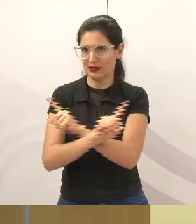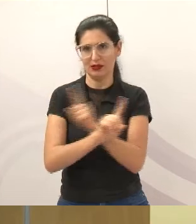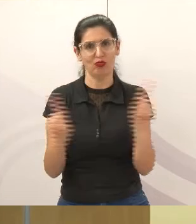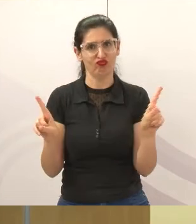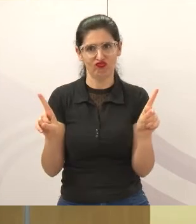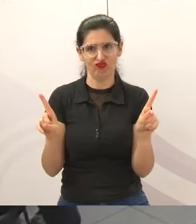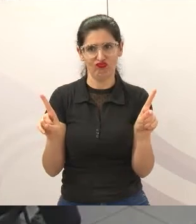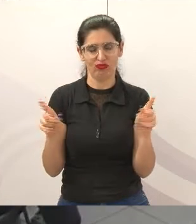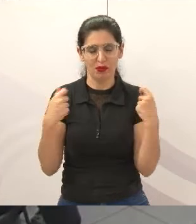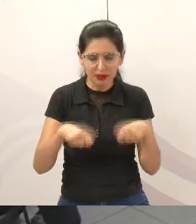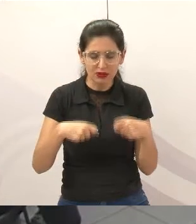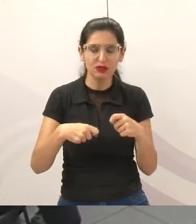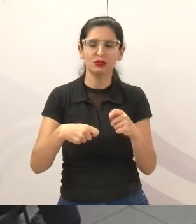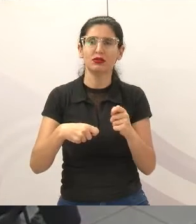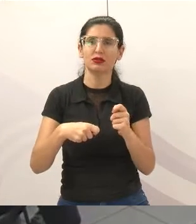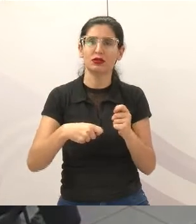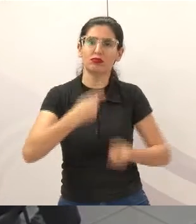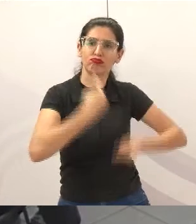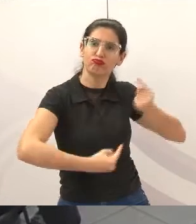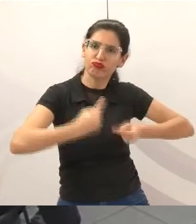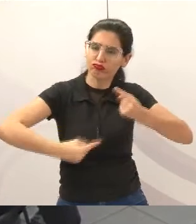projeto.